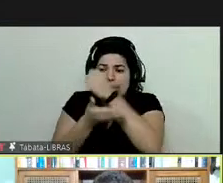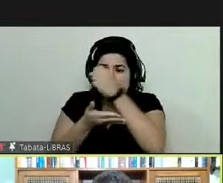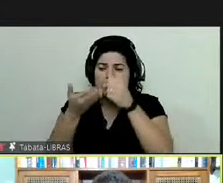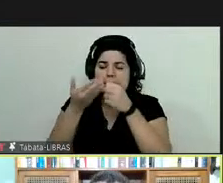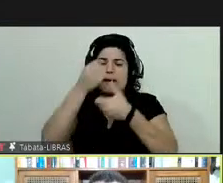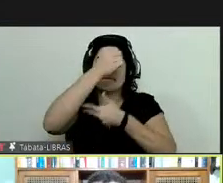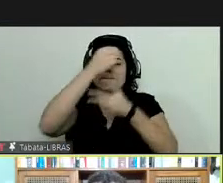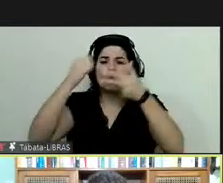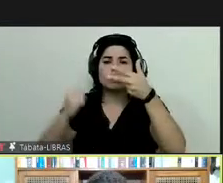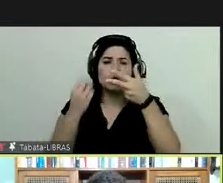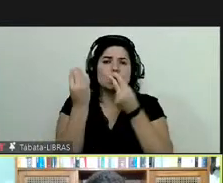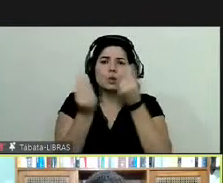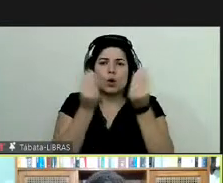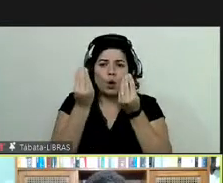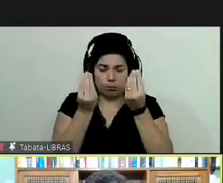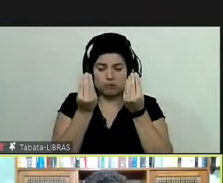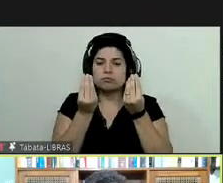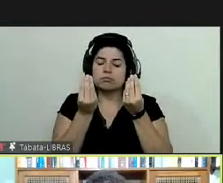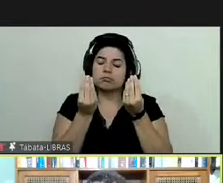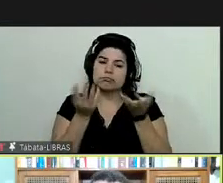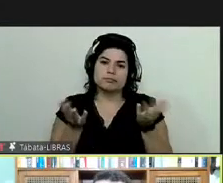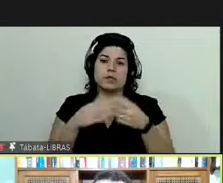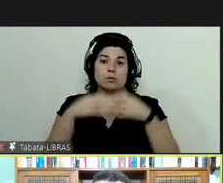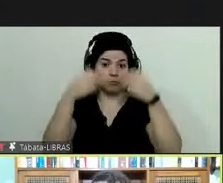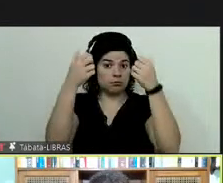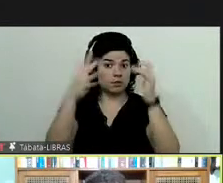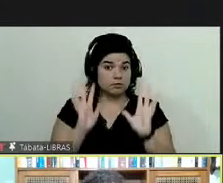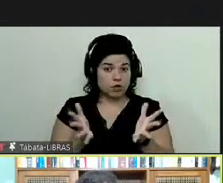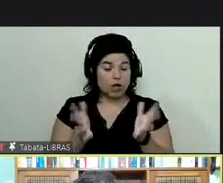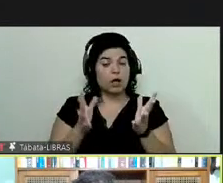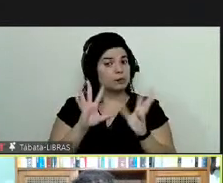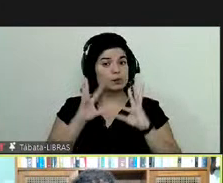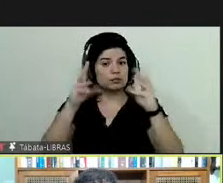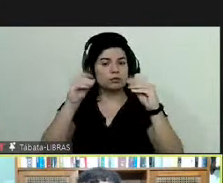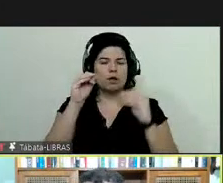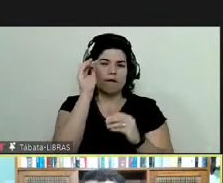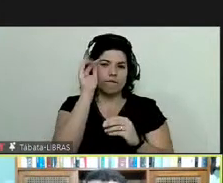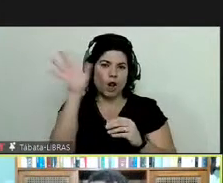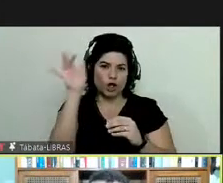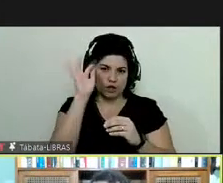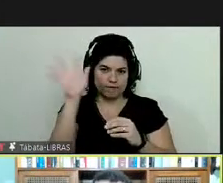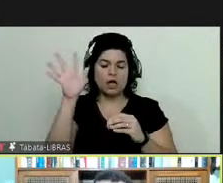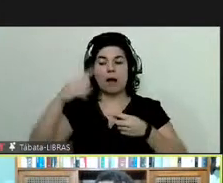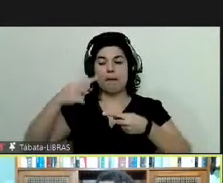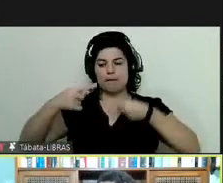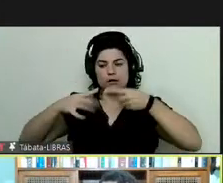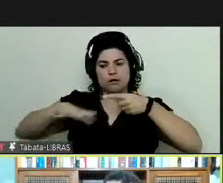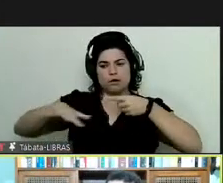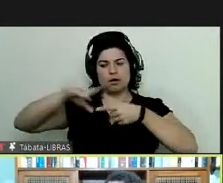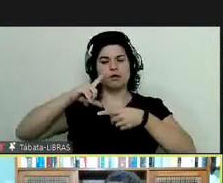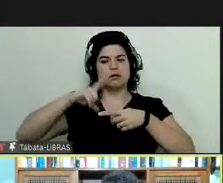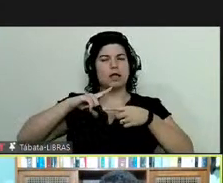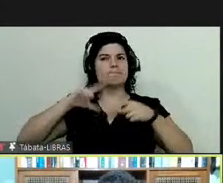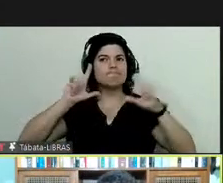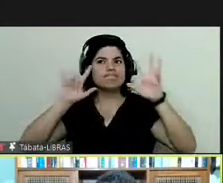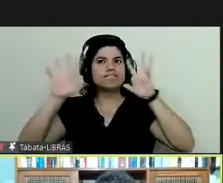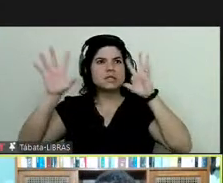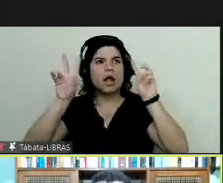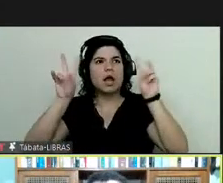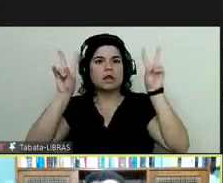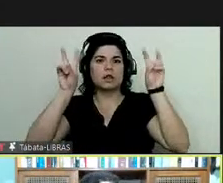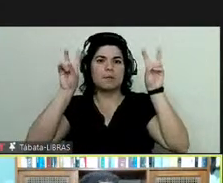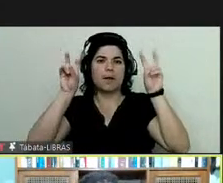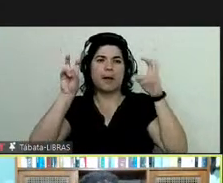poderes né então não é à toa que como estava dizendo ainda pouco toda a filosofia política vai se dedicar em alguma medida a pensar e